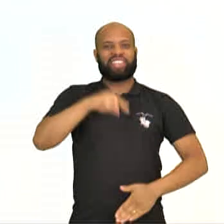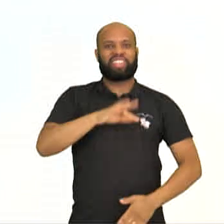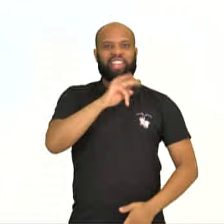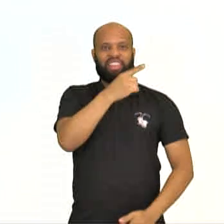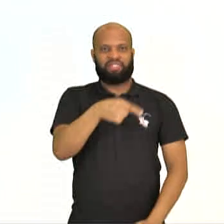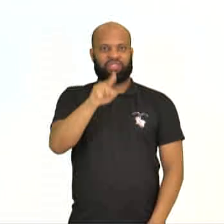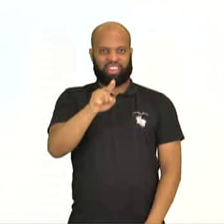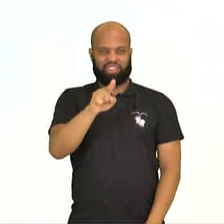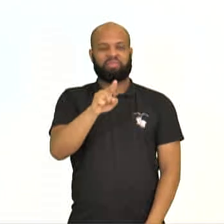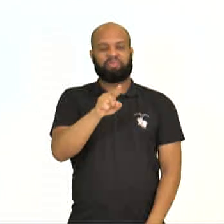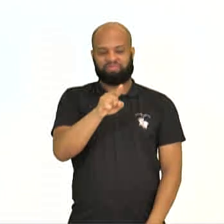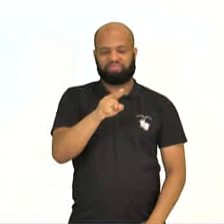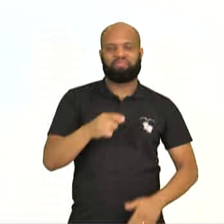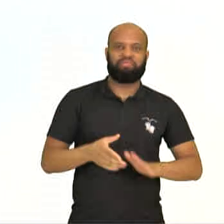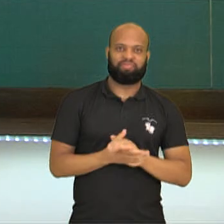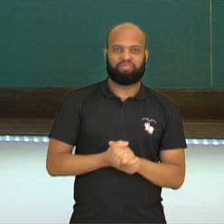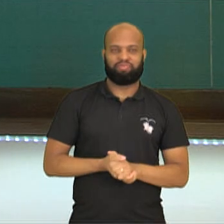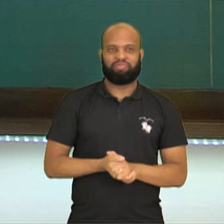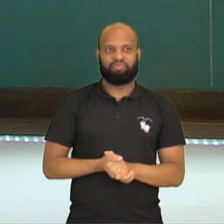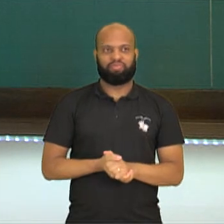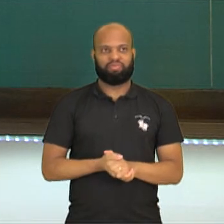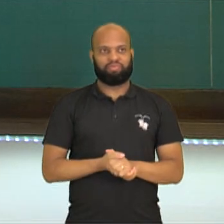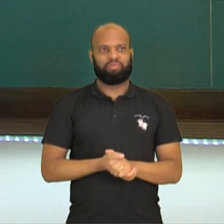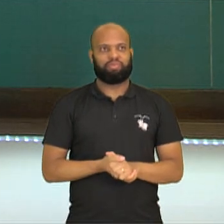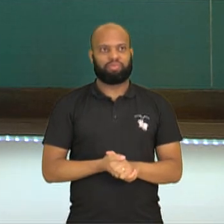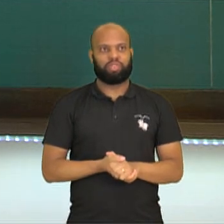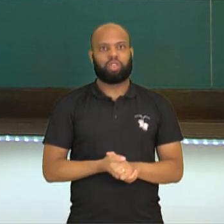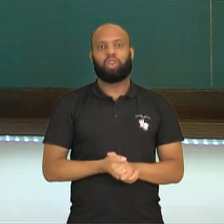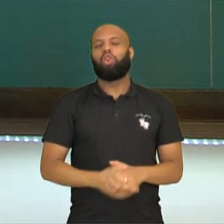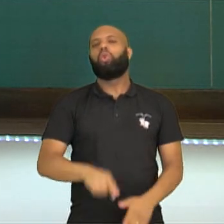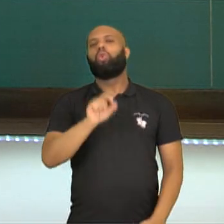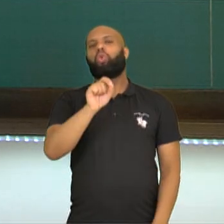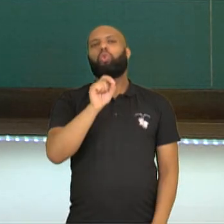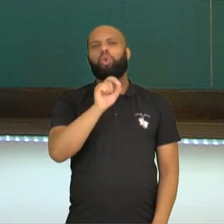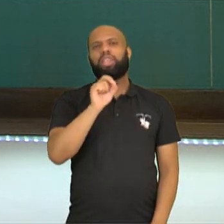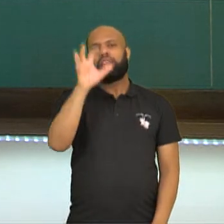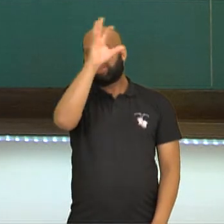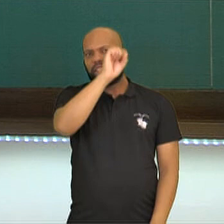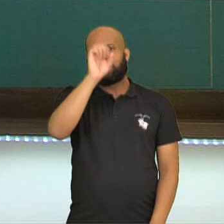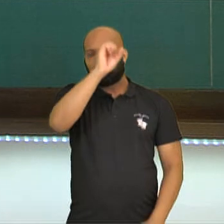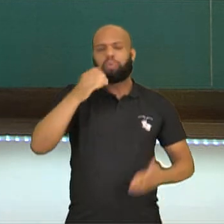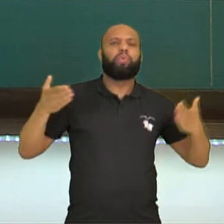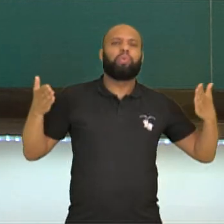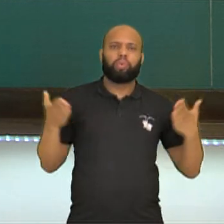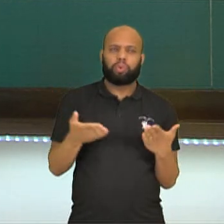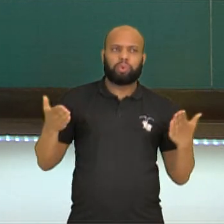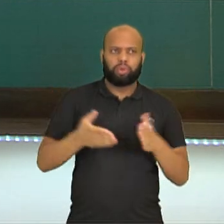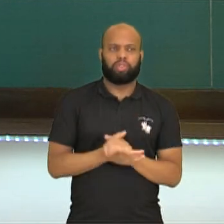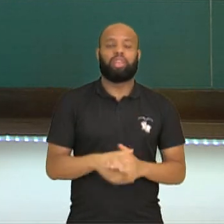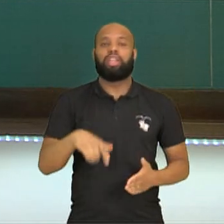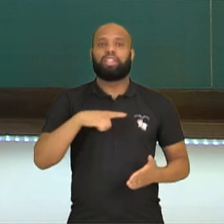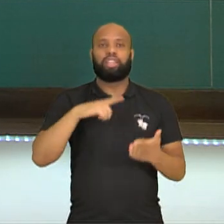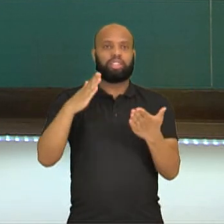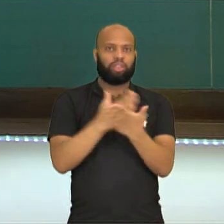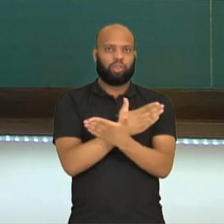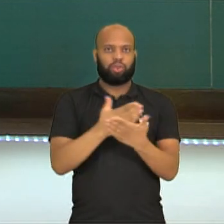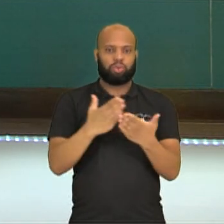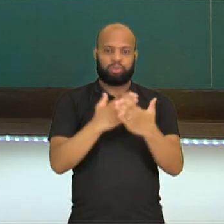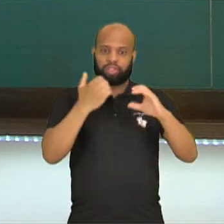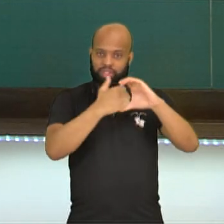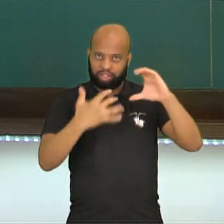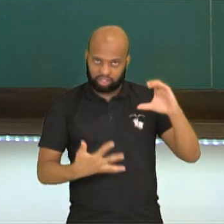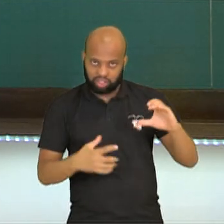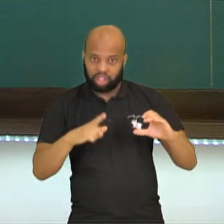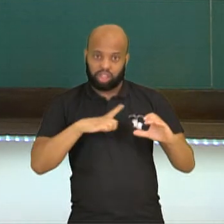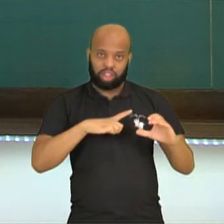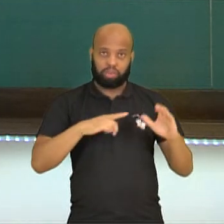fãs, né, para os gamers inclusive, né, a comunidade gamer. Pois bem, minha gente, retomando, o que a gente viu hoje, né? Algumas características do resumo,